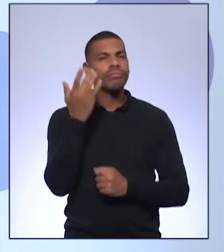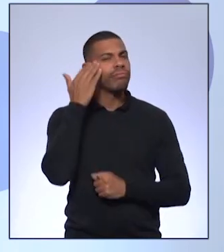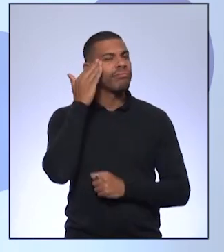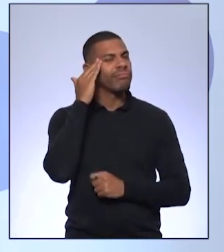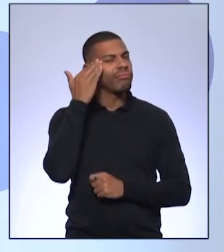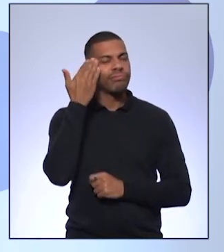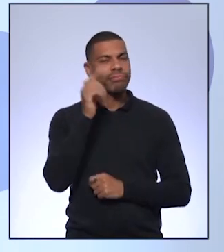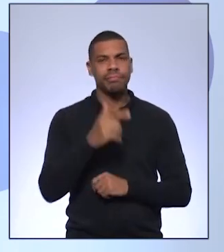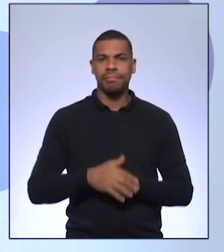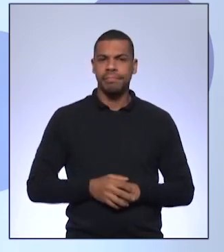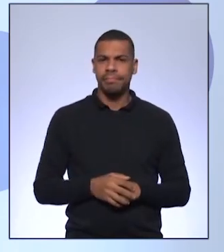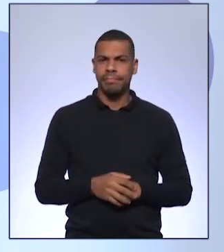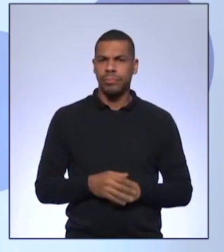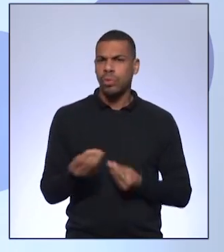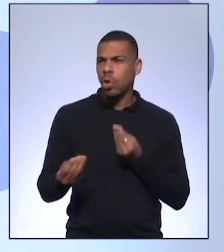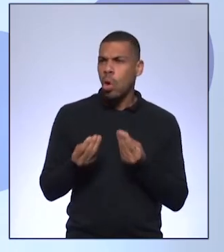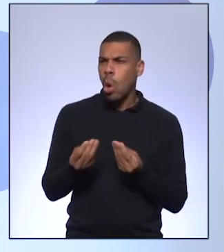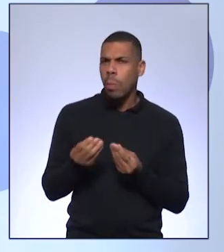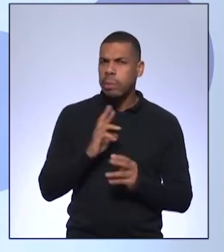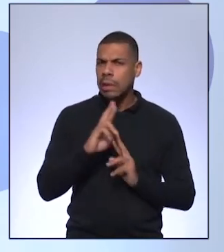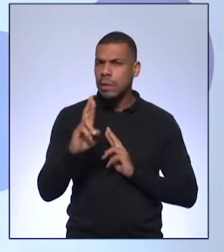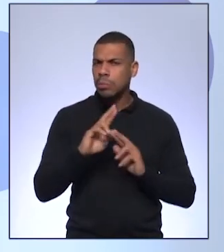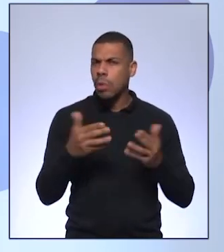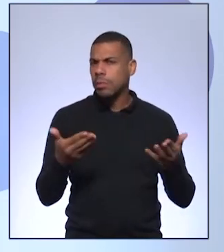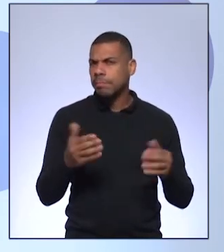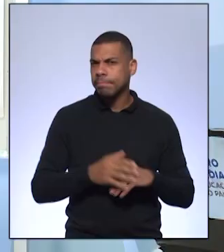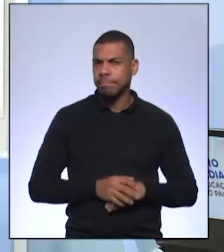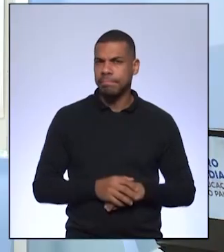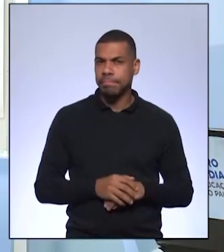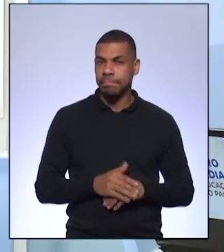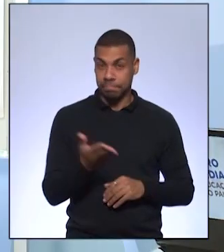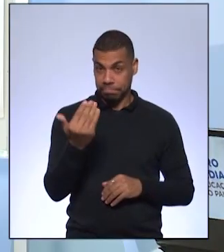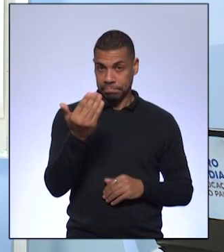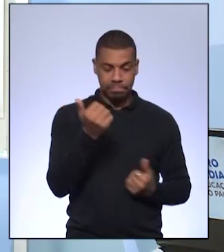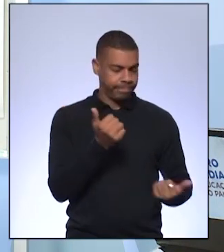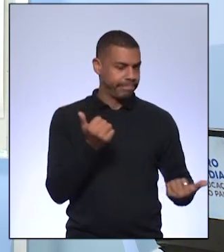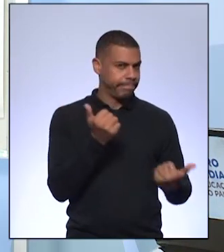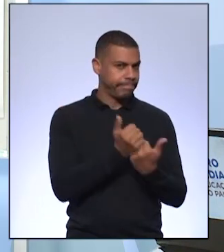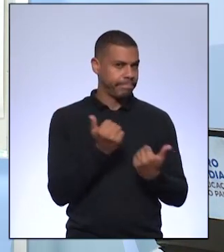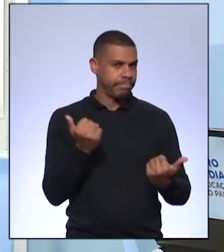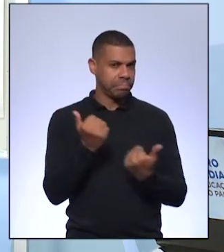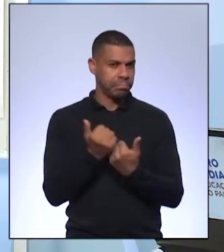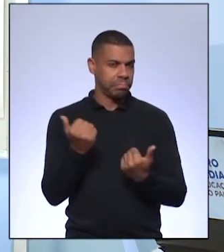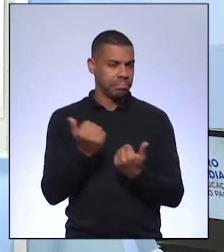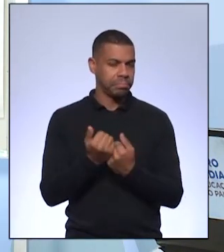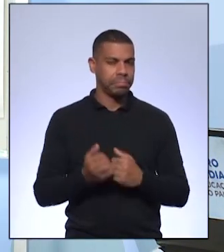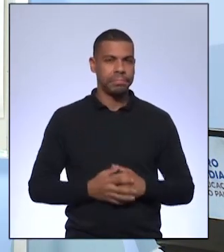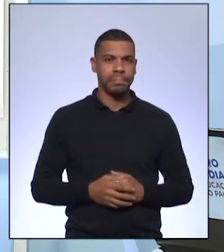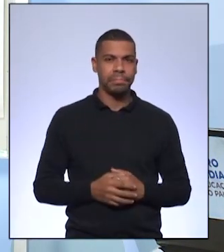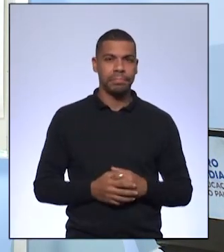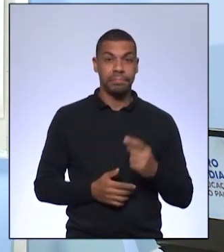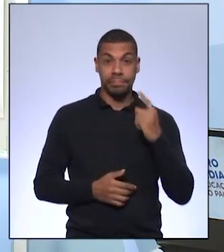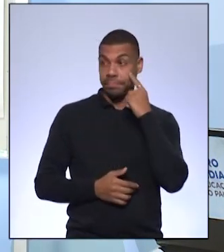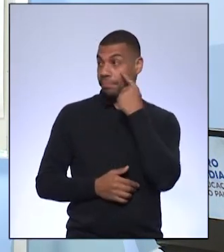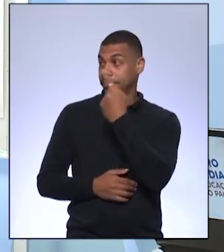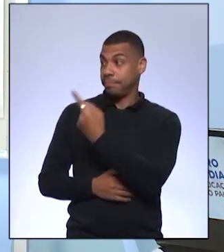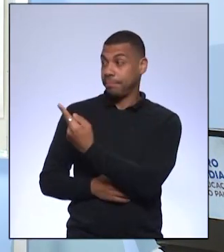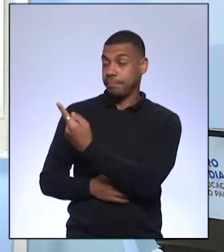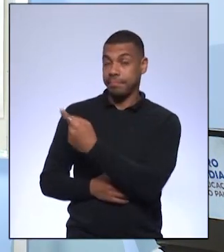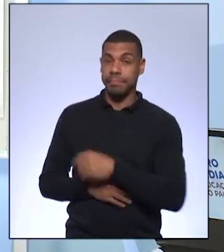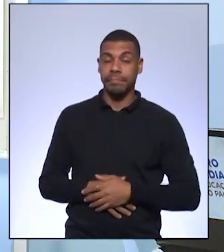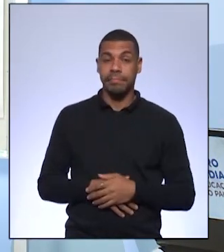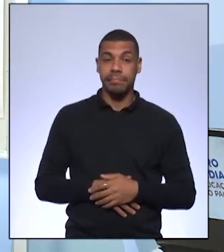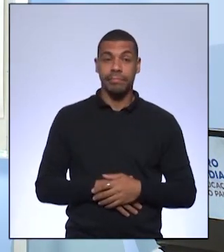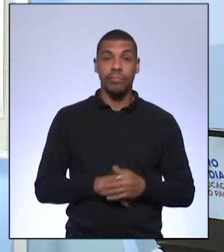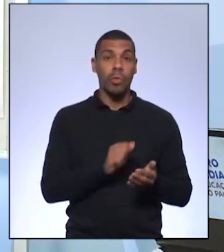entenderam, Osmar. Como que dá a resposta desse daí? Vamos substituir. Exercício praticamente